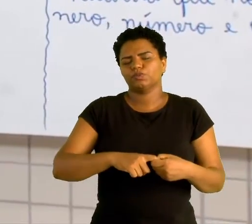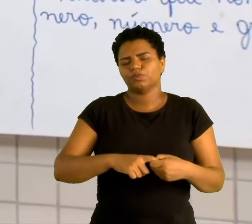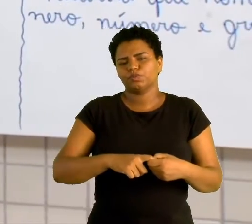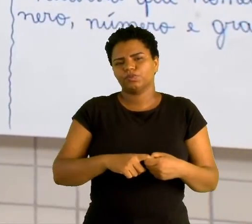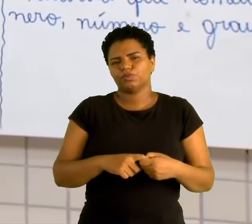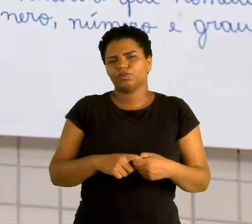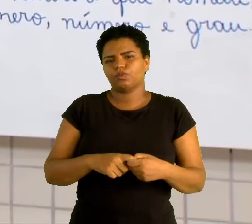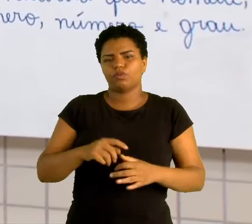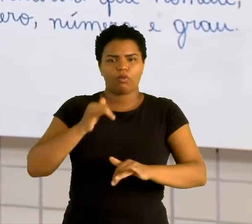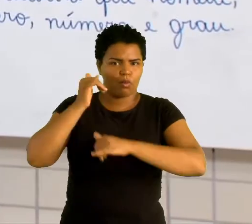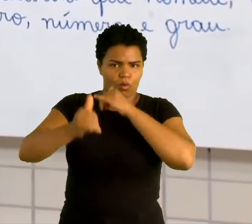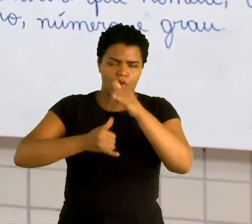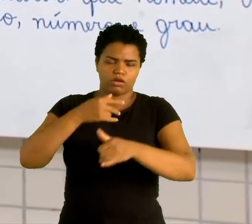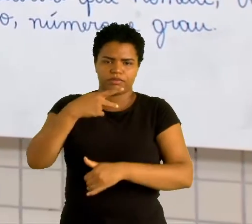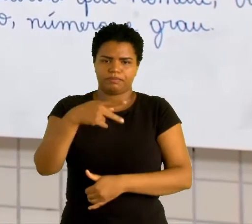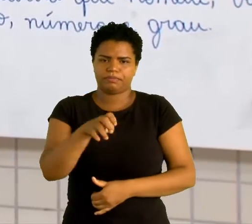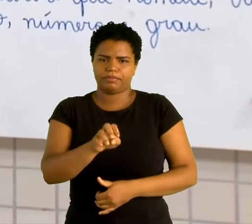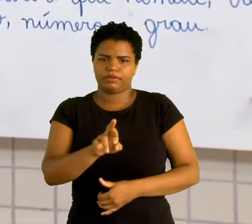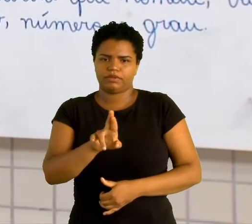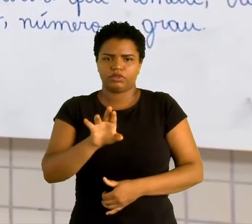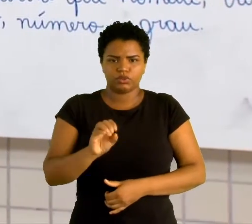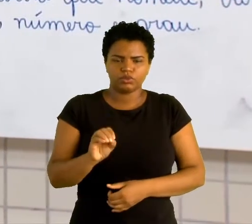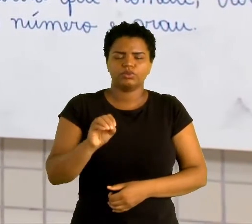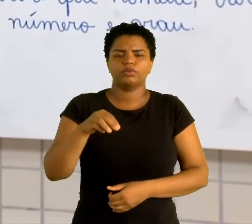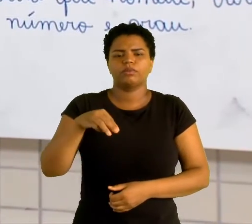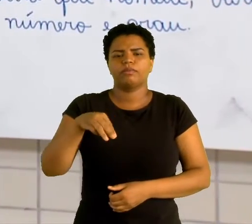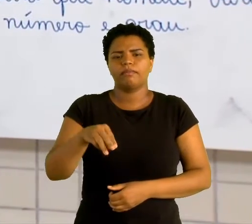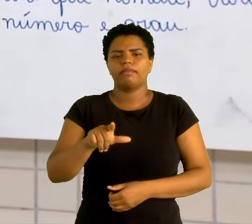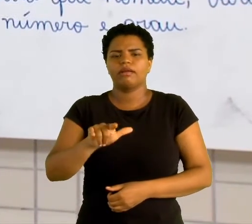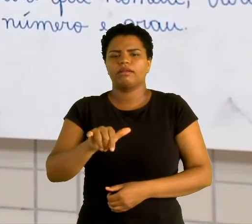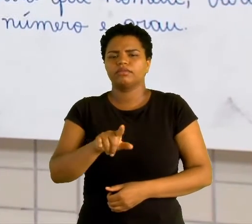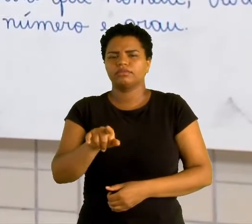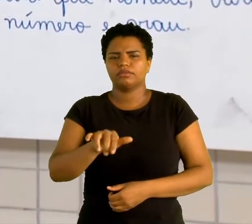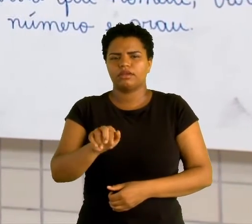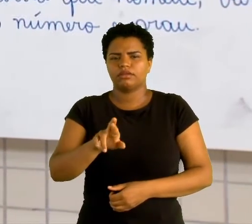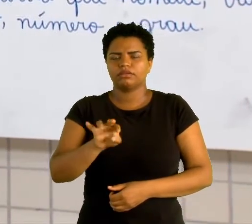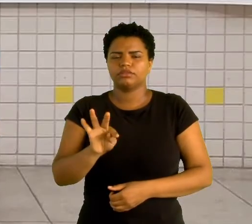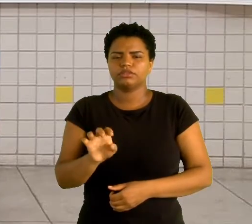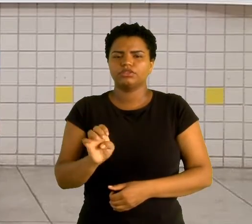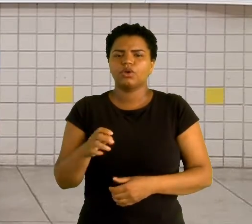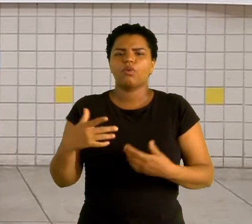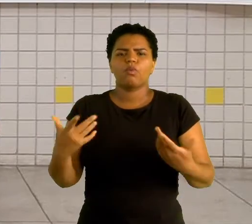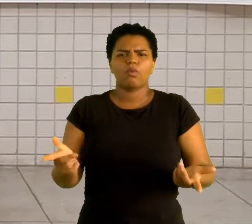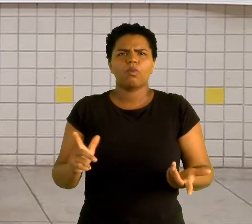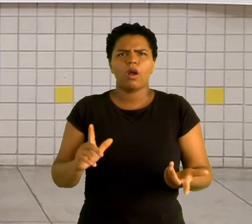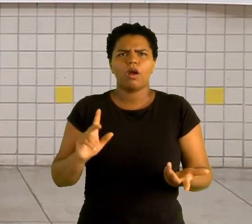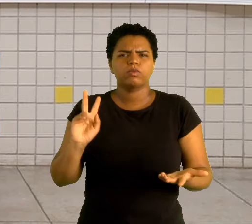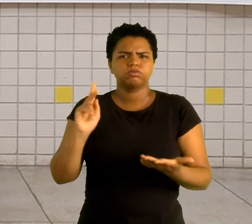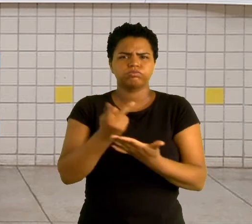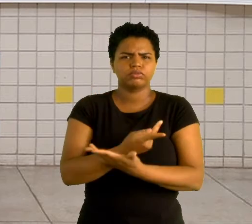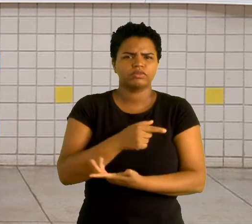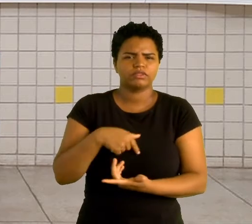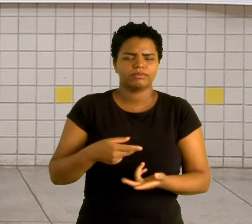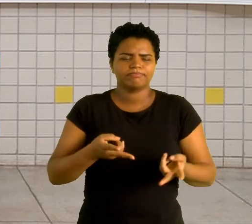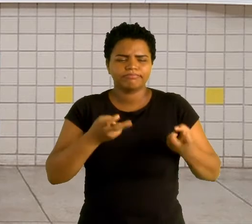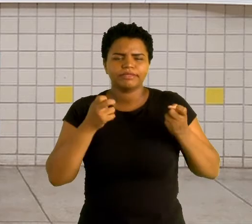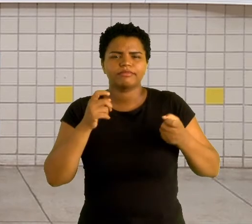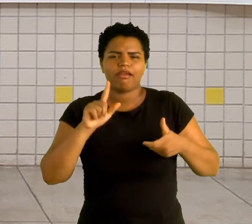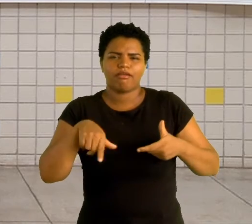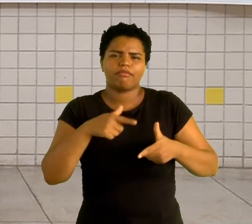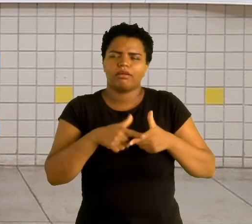no conto de Pedro Malazartes, qual seria a situação que você consegue identificar ali como